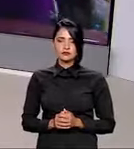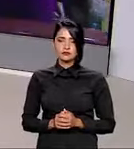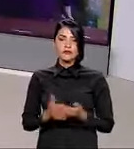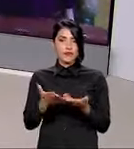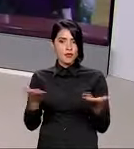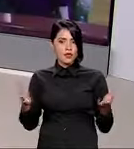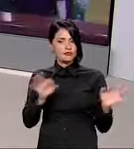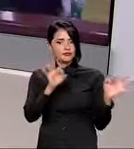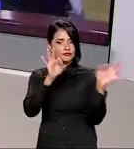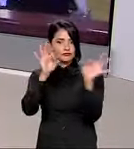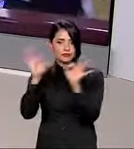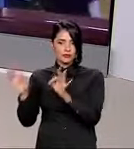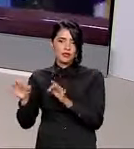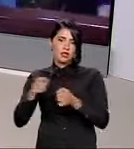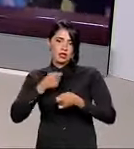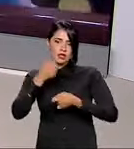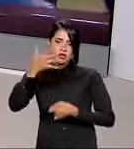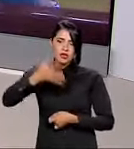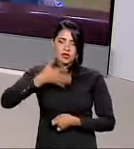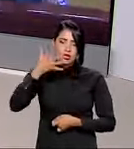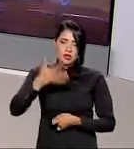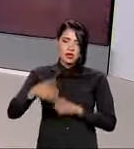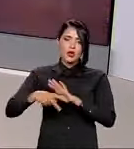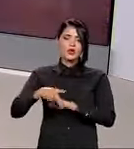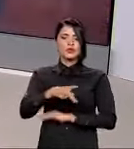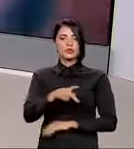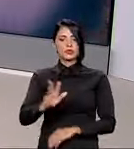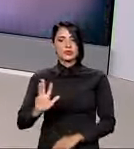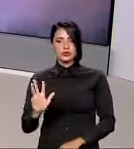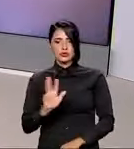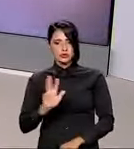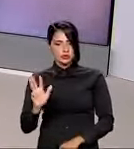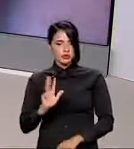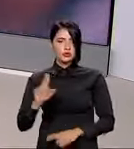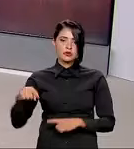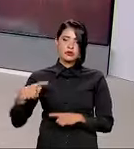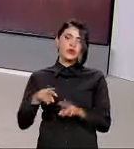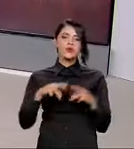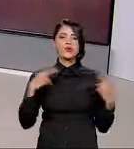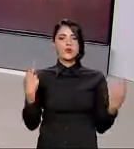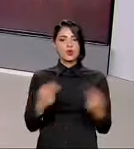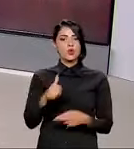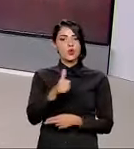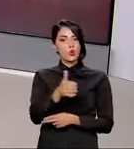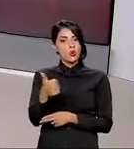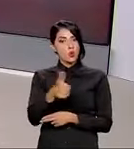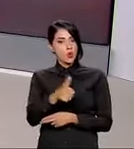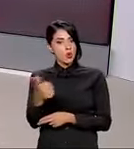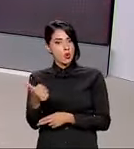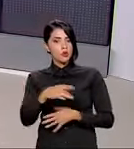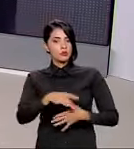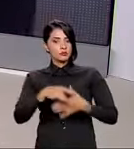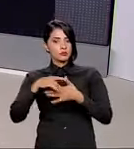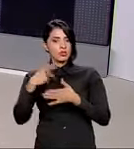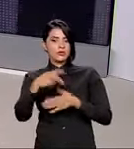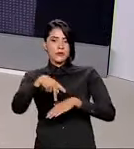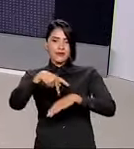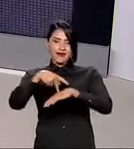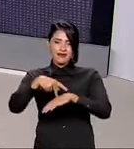Tá aí, nós acompanhamos a declaração à imprensa do presidente Lula após a reunião com 11 lideranças de países da